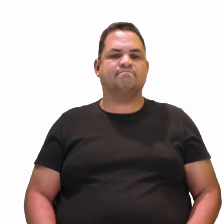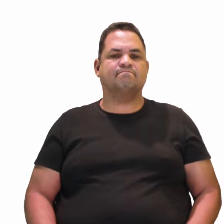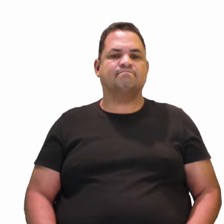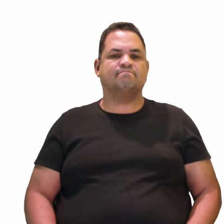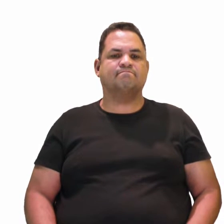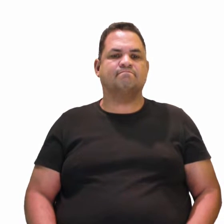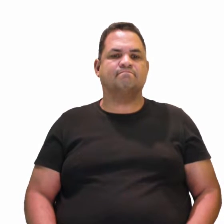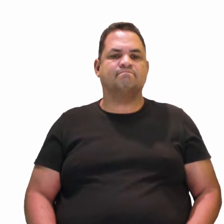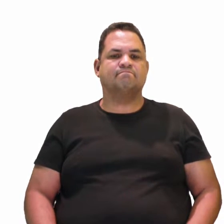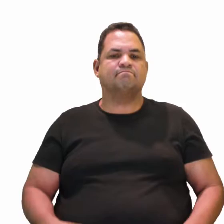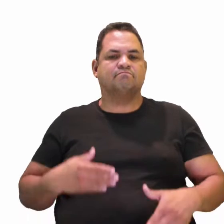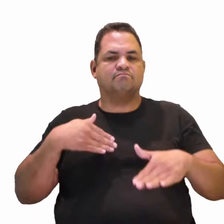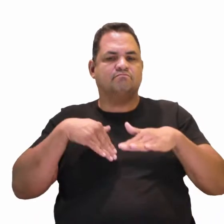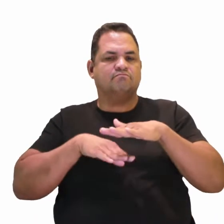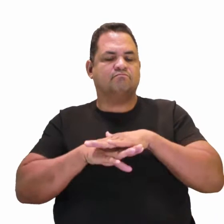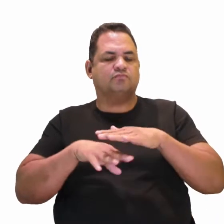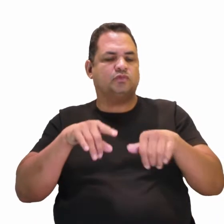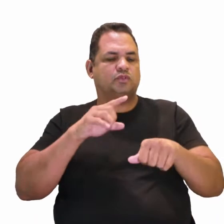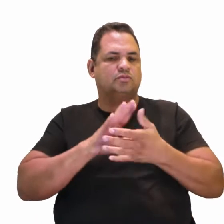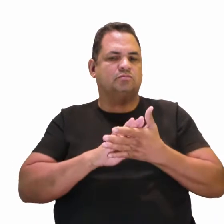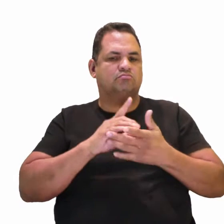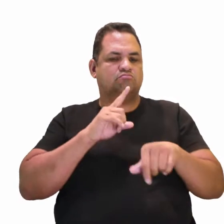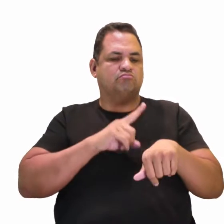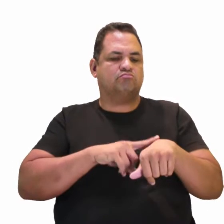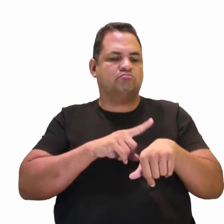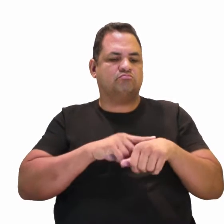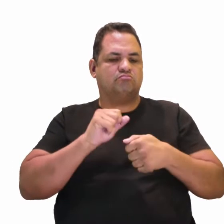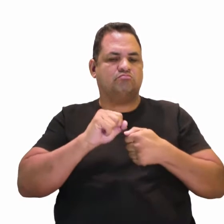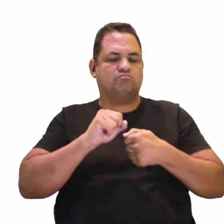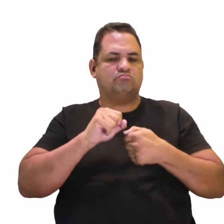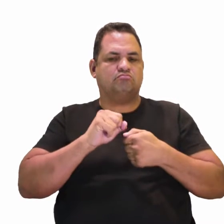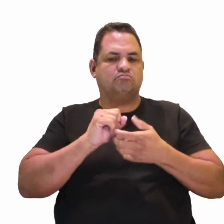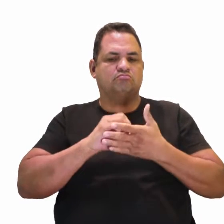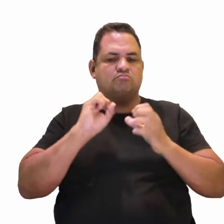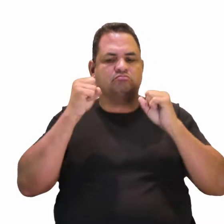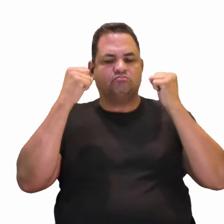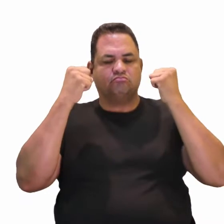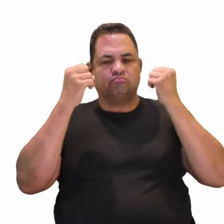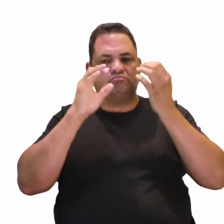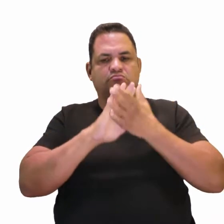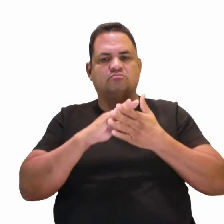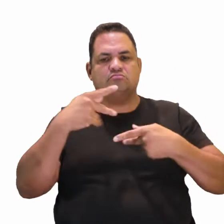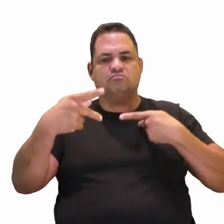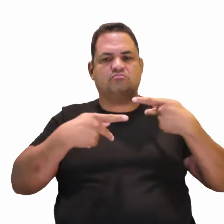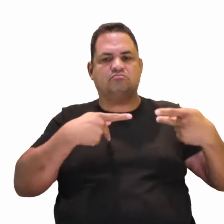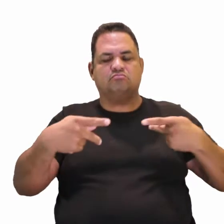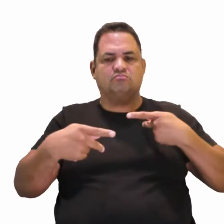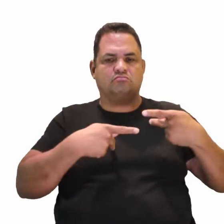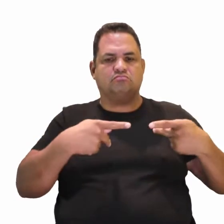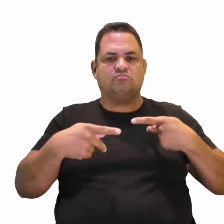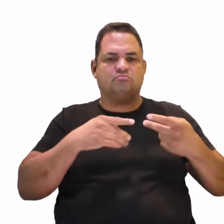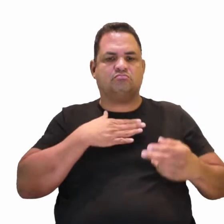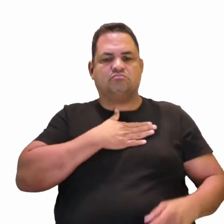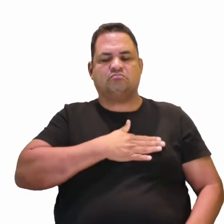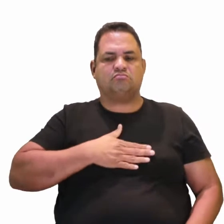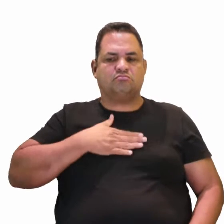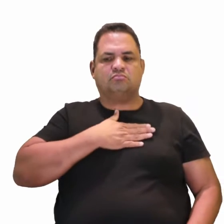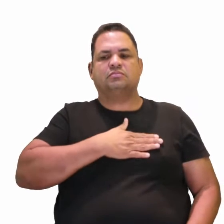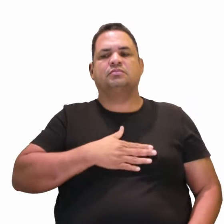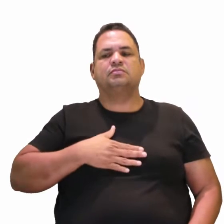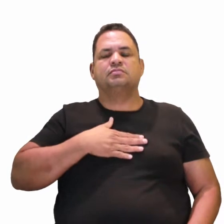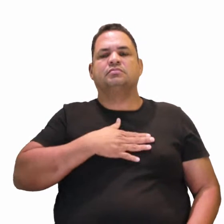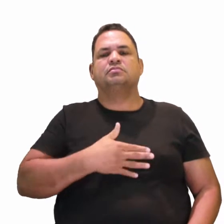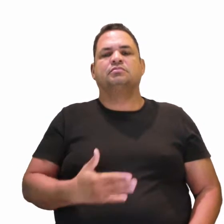seja, reservar um tempo para atividades, hobbies e projetos que você